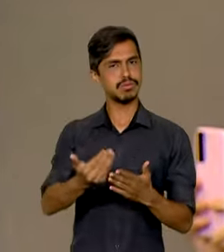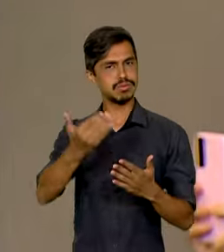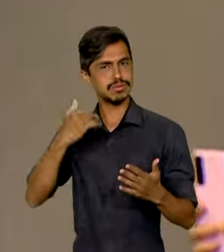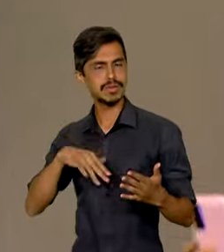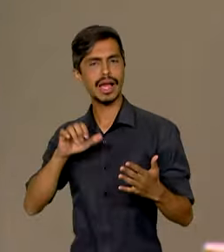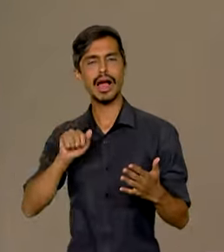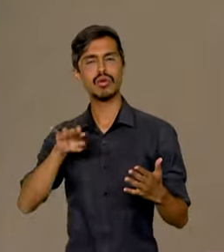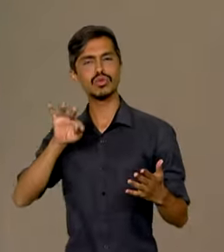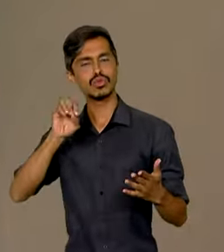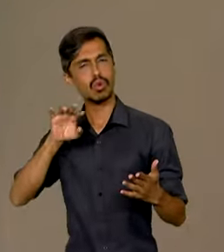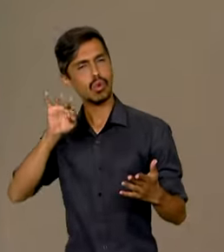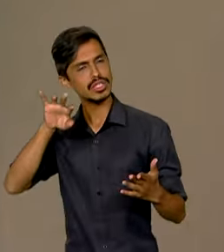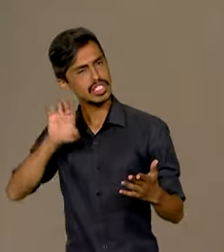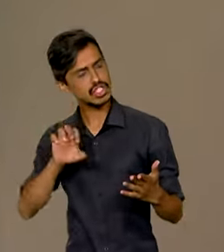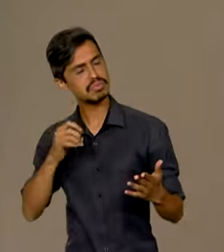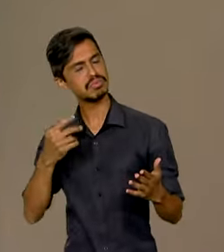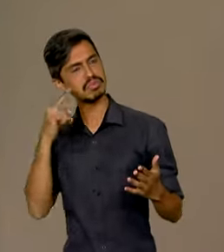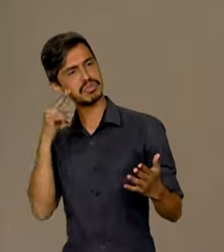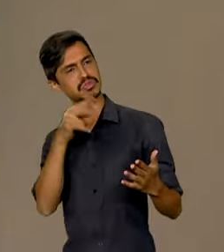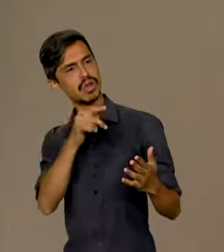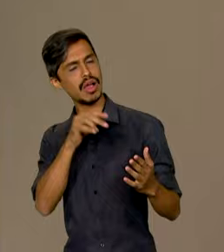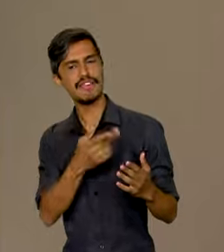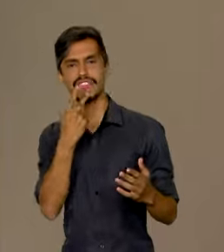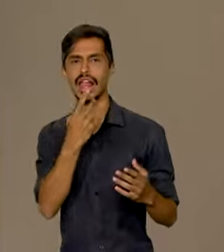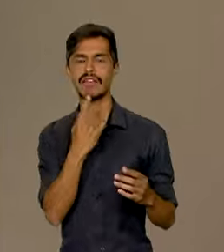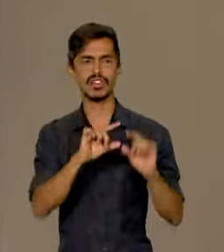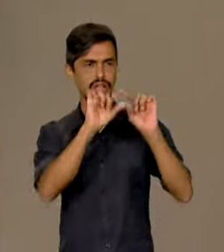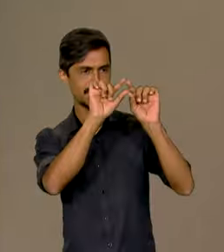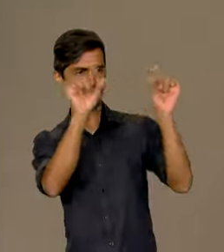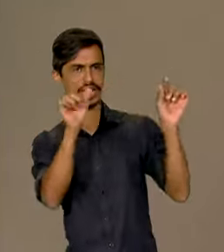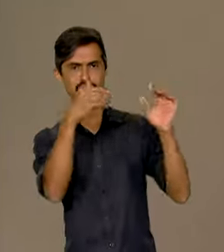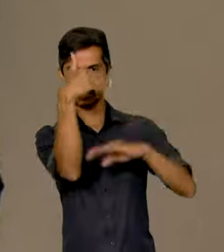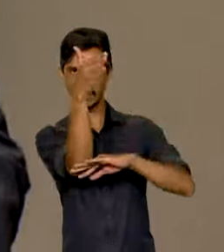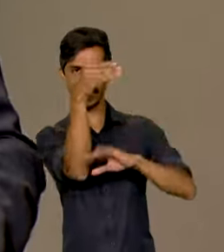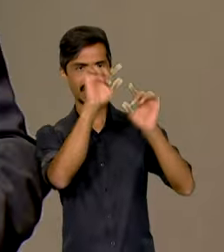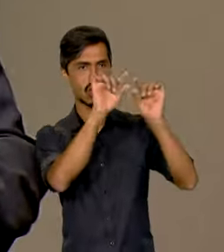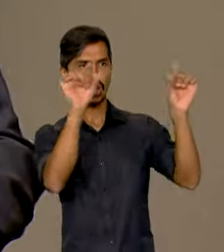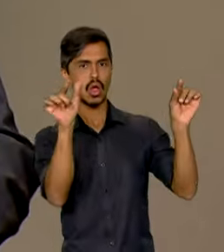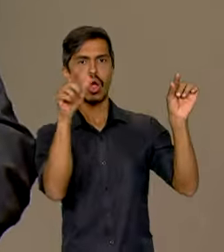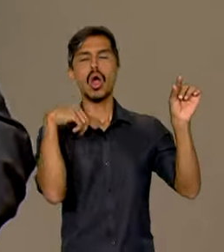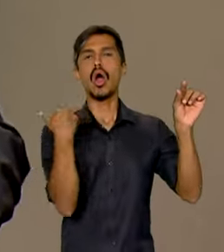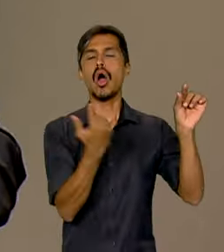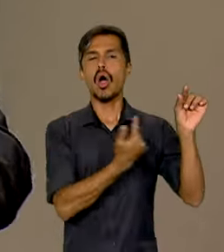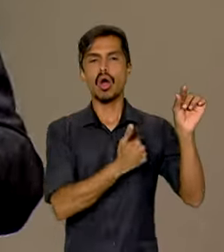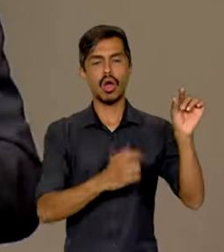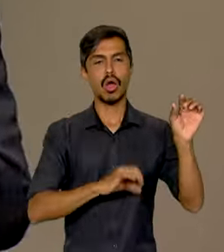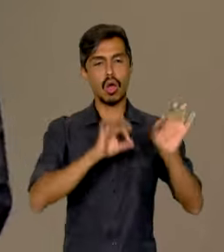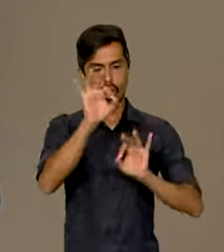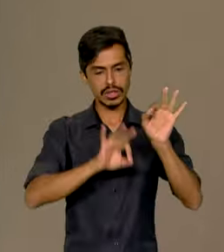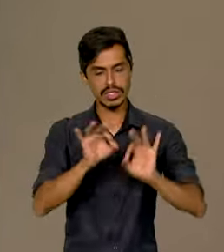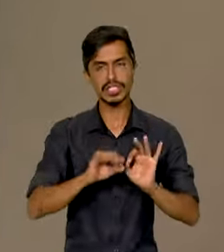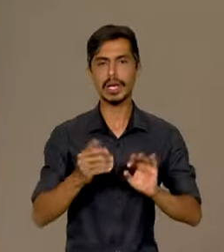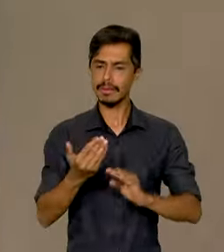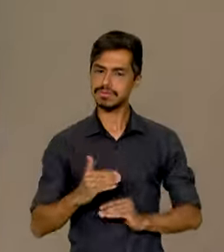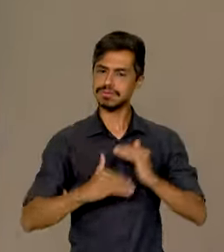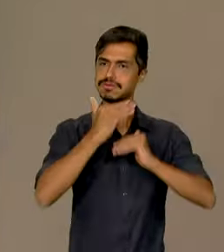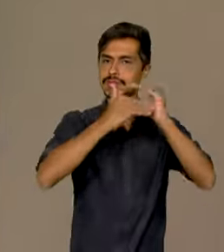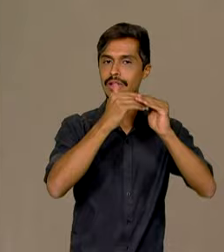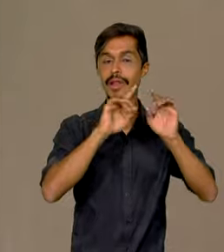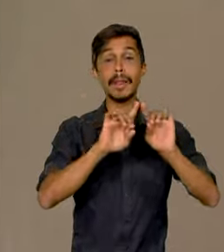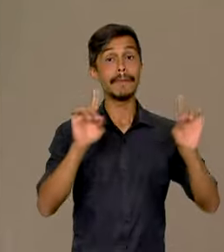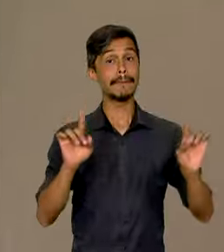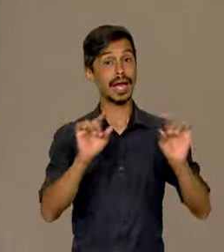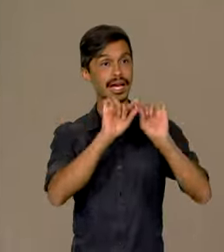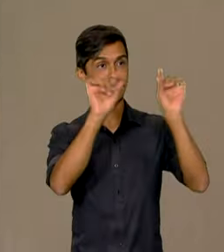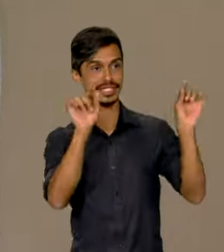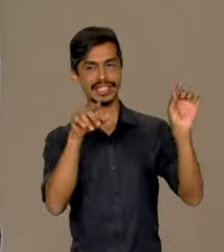Augusto Conte, e ele falava de ordem e progresso, lá foi parar na nossa bandeira. Só que o Augusto Conte, com